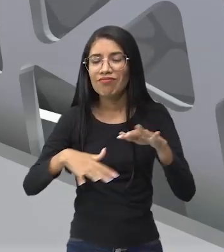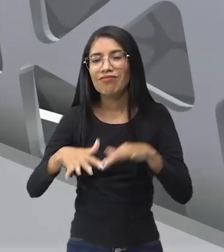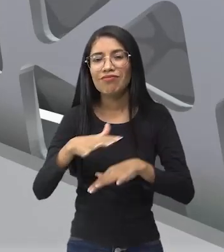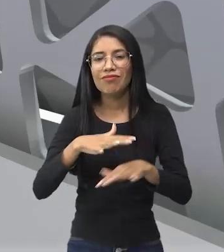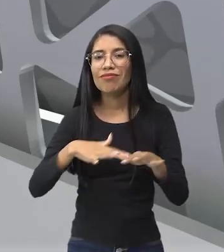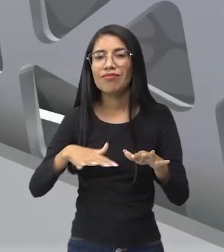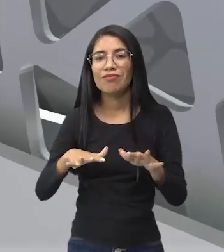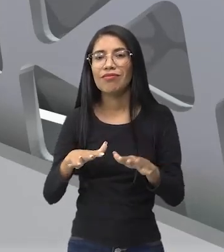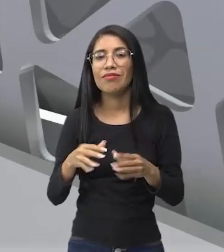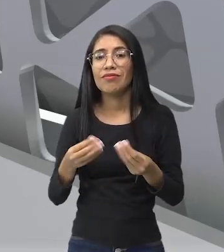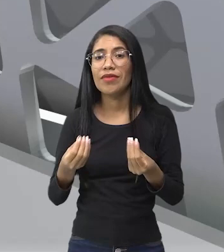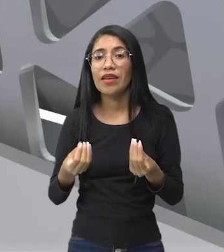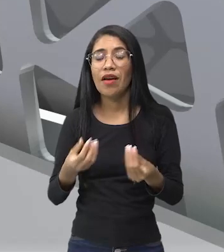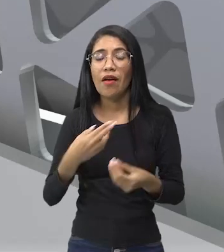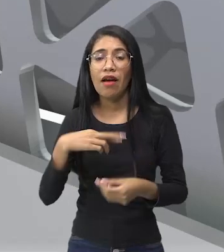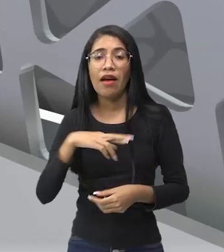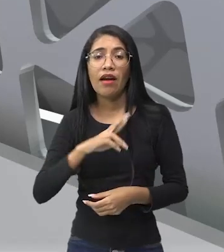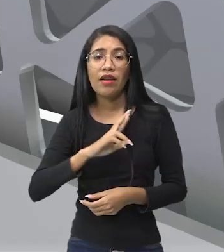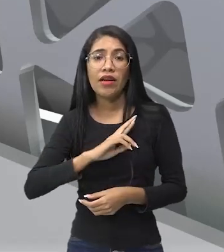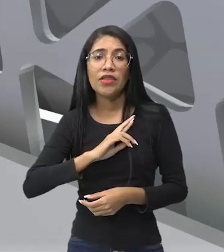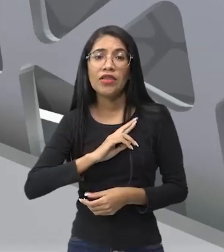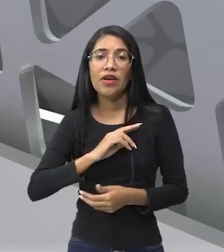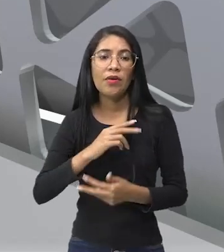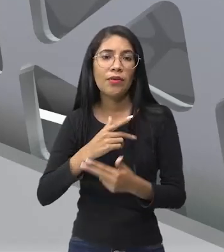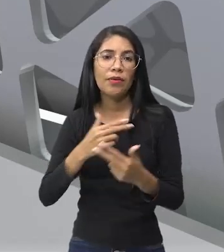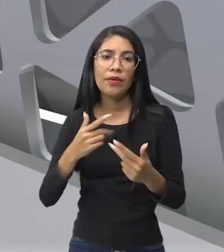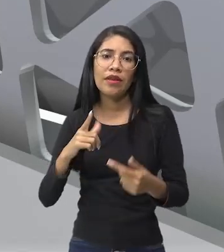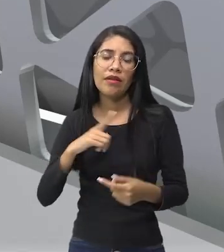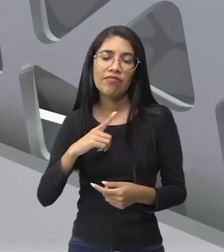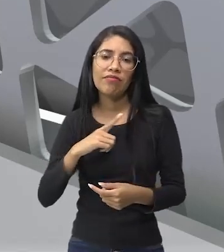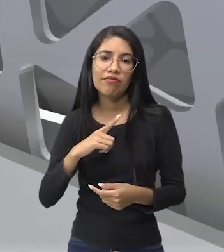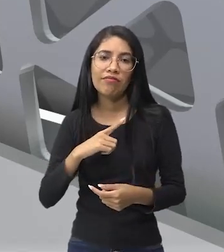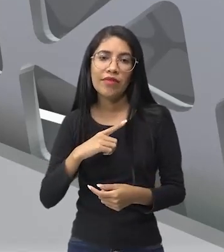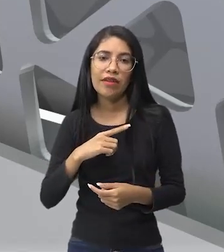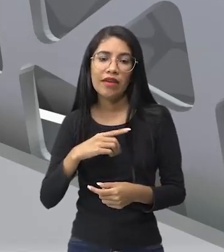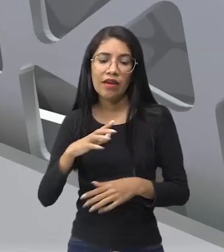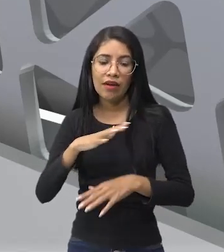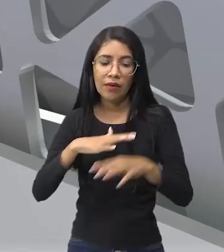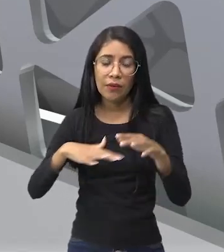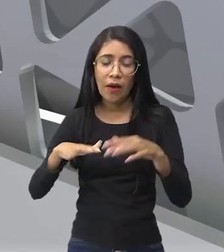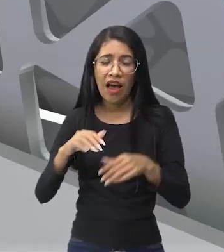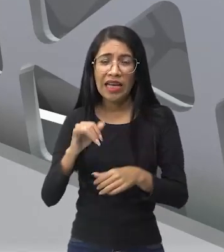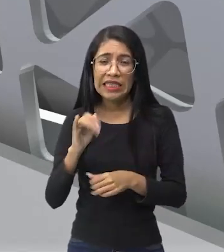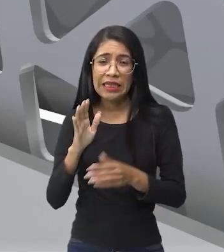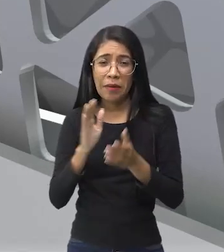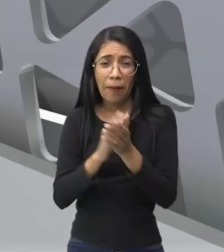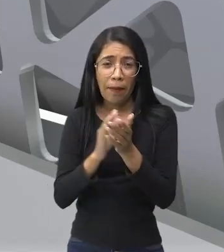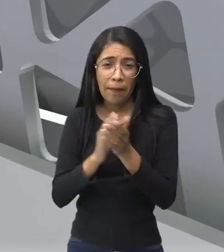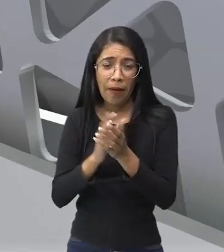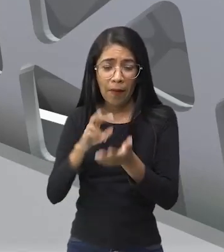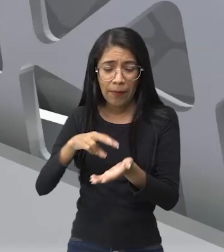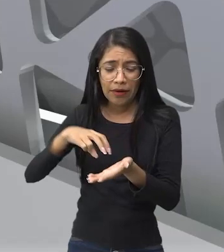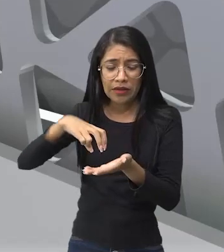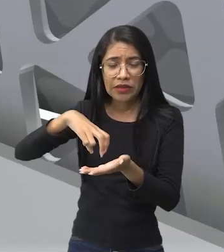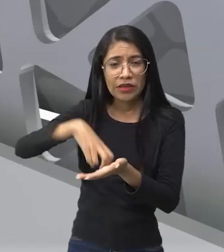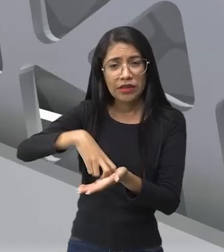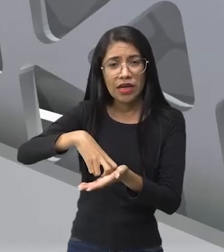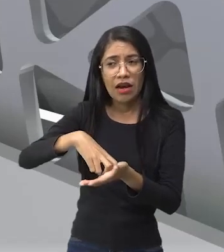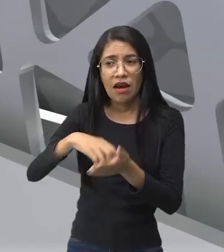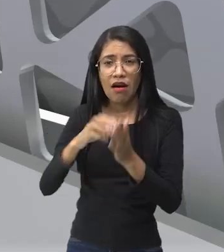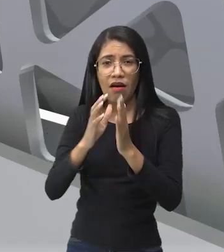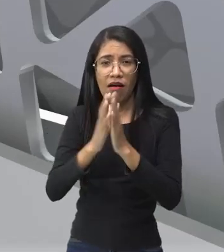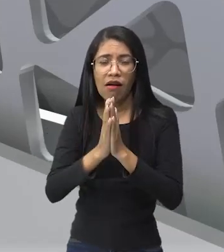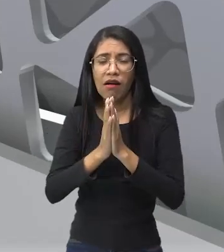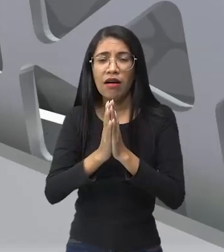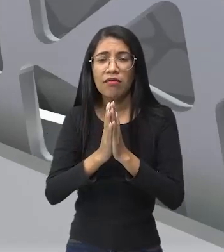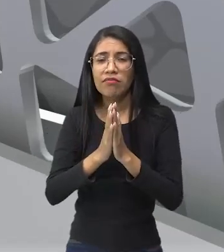rituais. Qual é a religião que não faz rituais, meu querido? Quando você bate palma, quando você fica de joelho, quando você coloca a mão